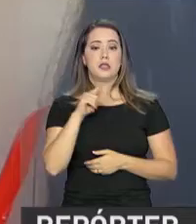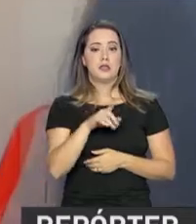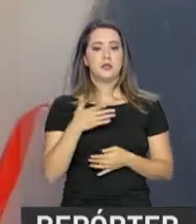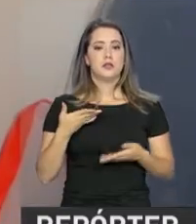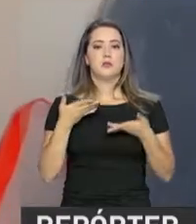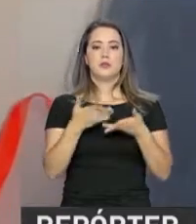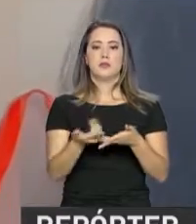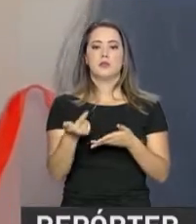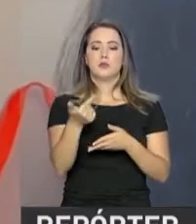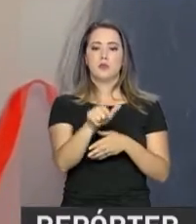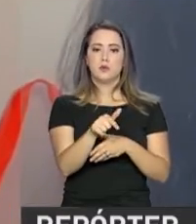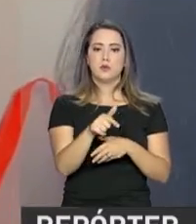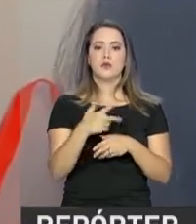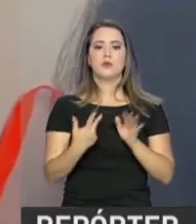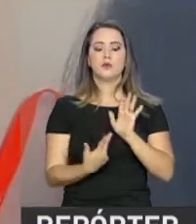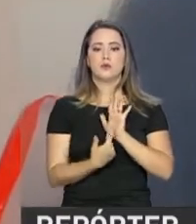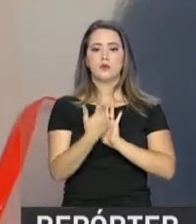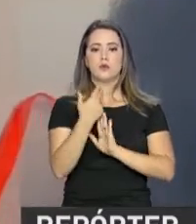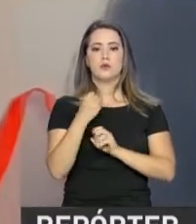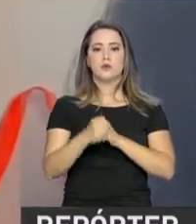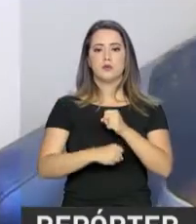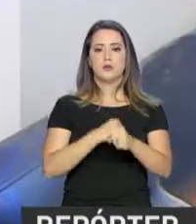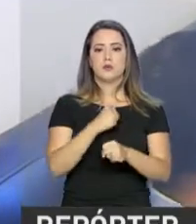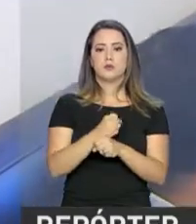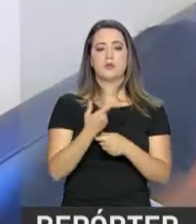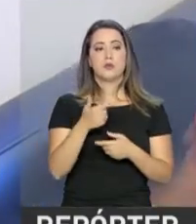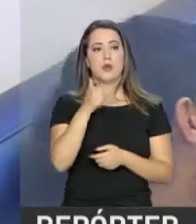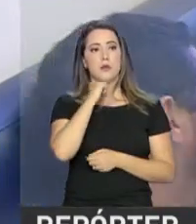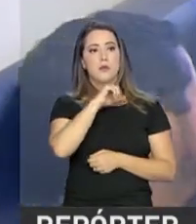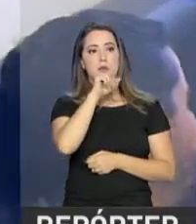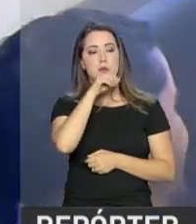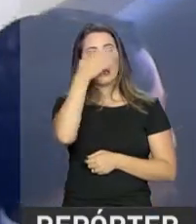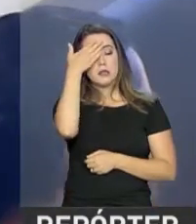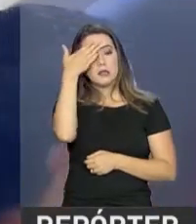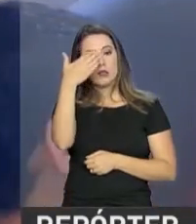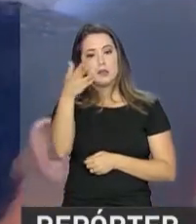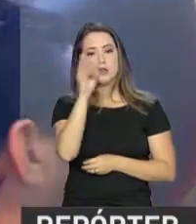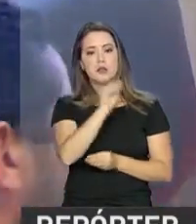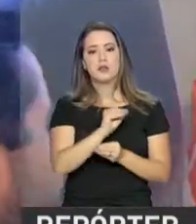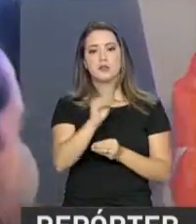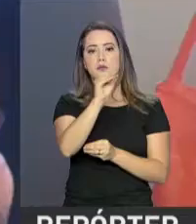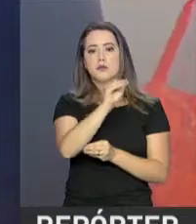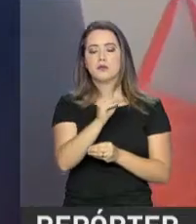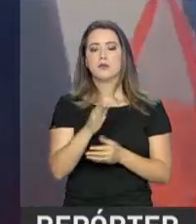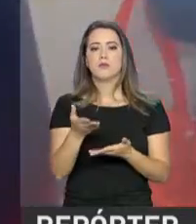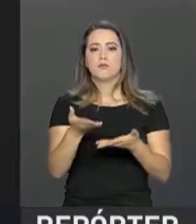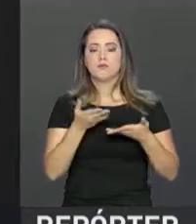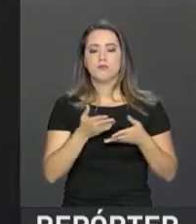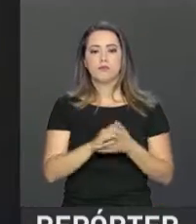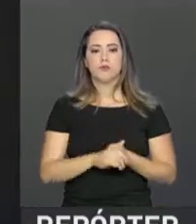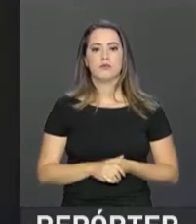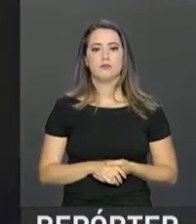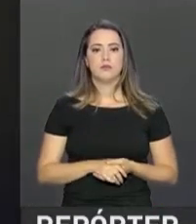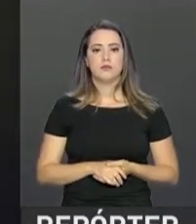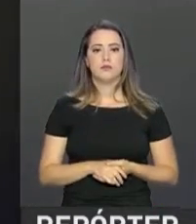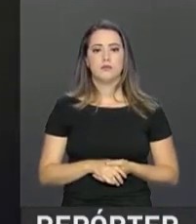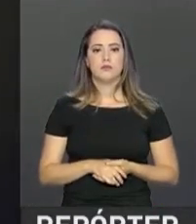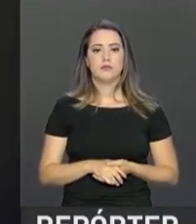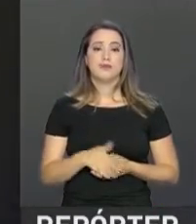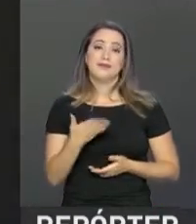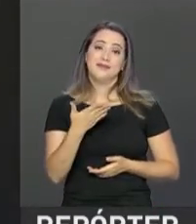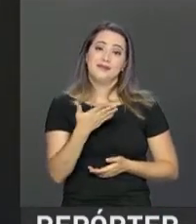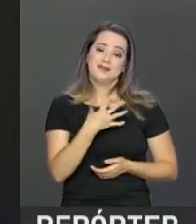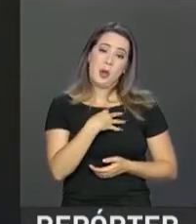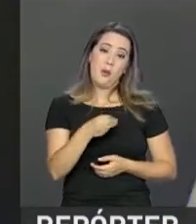vai passar por mais uma cirurgia em alguns anos a mãe agradece pelo tratamento que o menino recebeu o meu filho uma